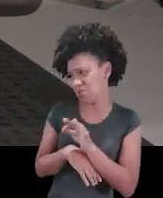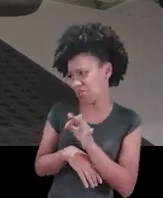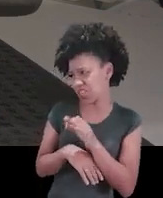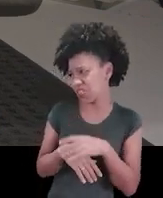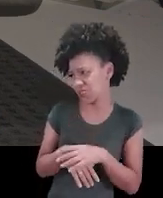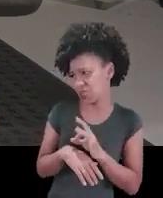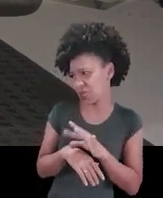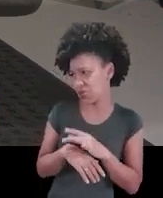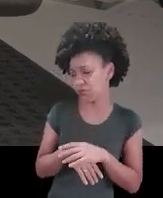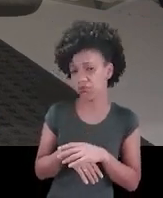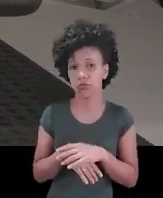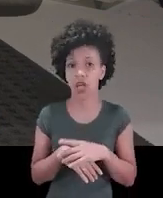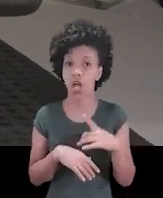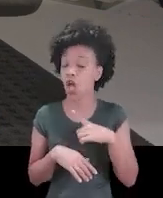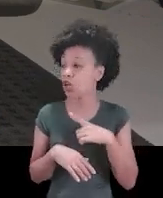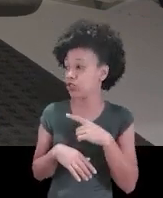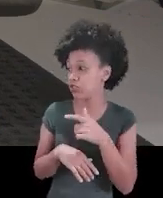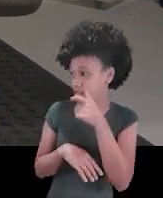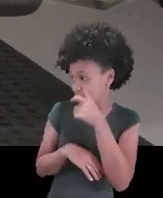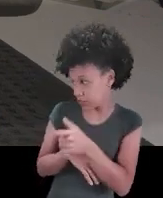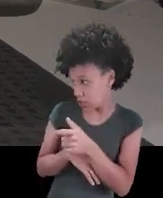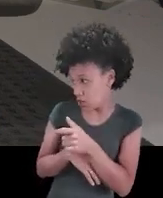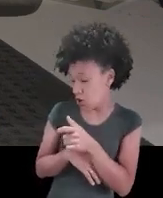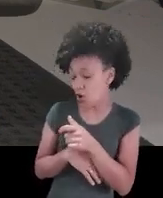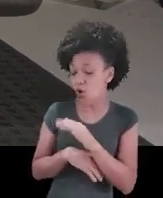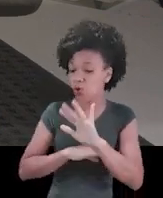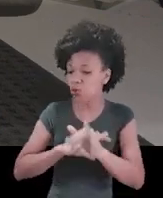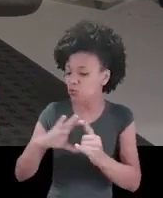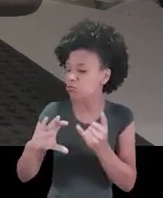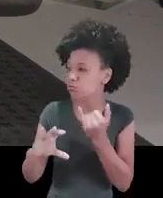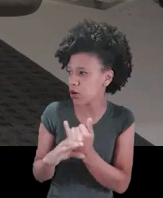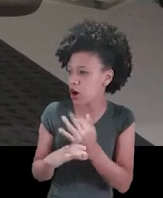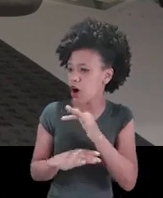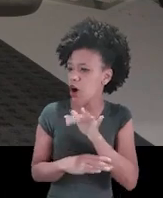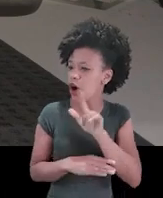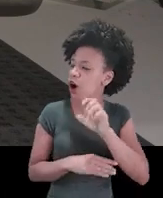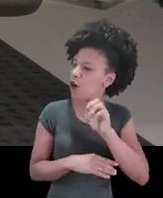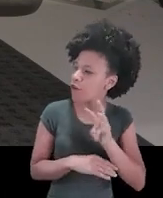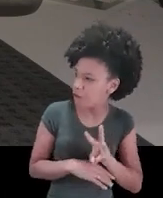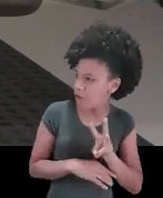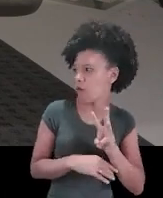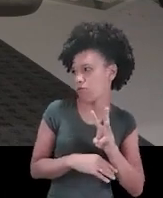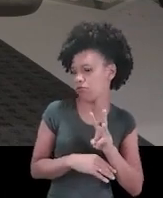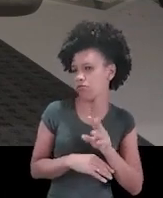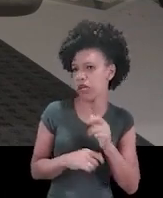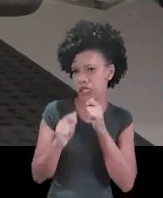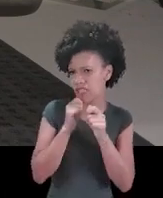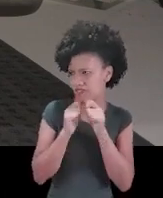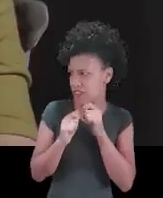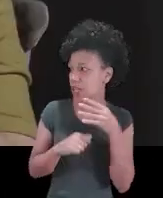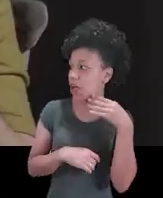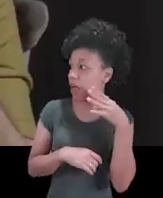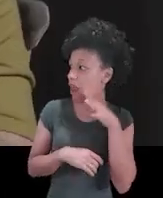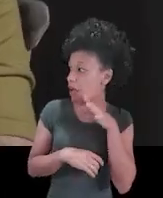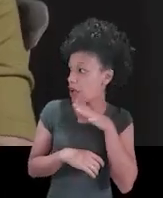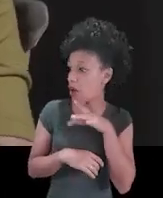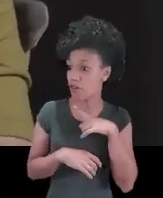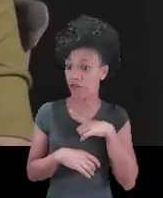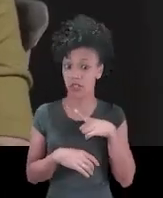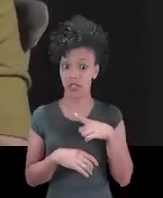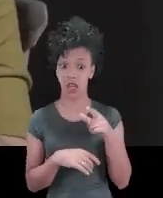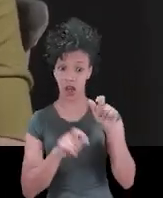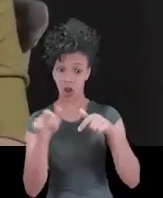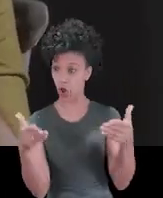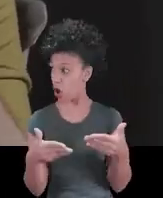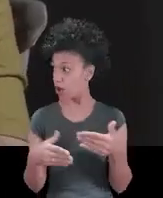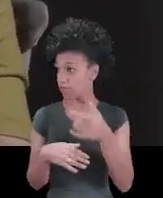para ninguém assistir TV no flor ele está muito legal tem gente está assistindo a gente pela primeira vez você tava no flor no vídeo de